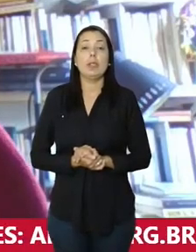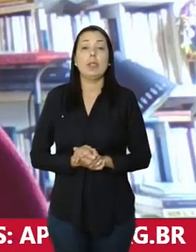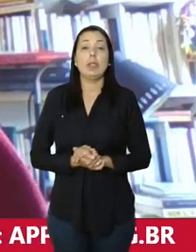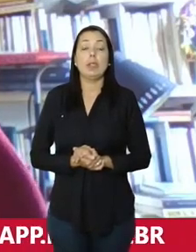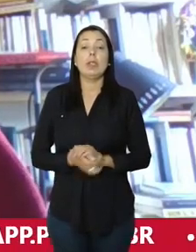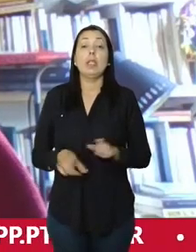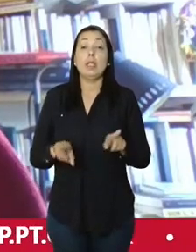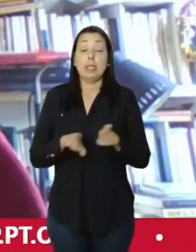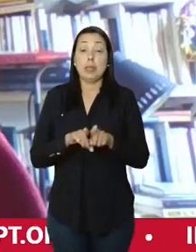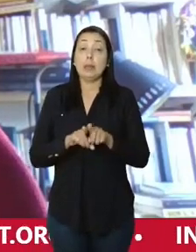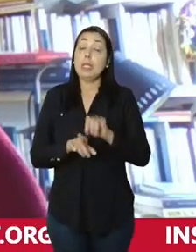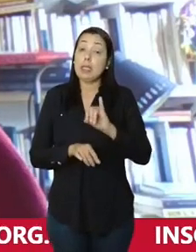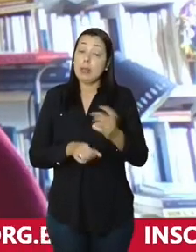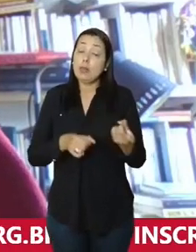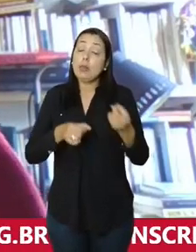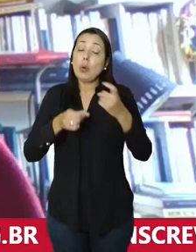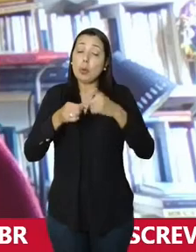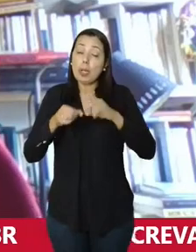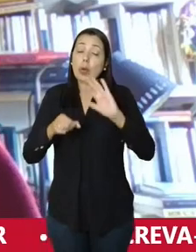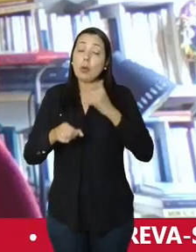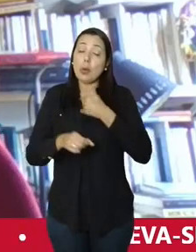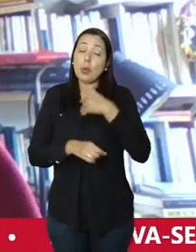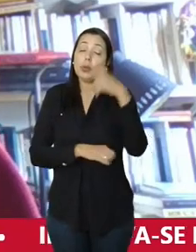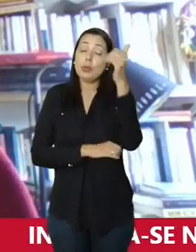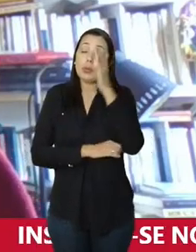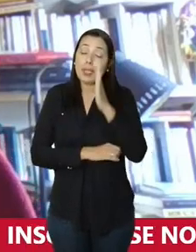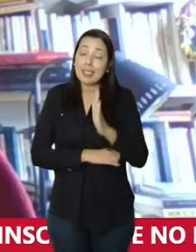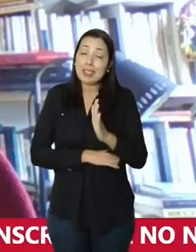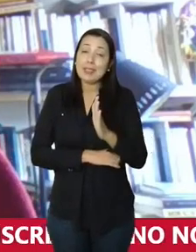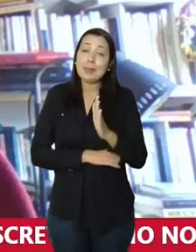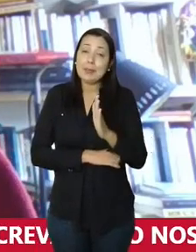ao retomarmos o nosso Brasil